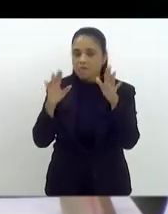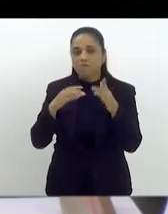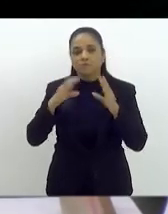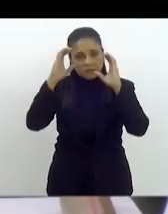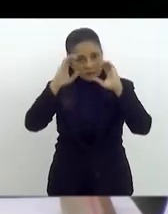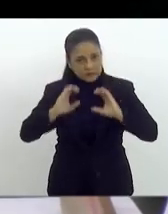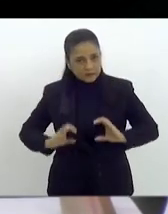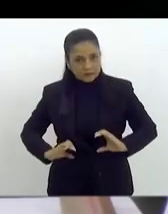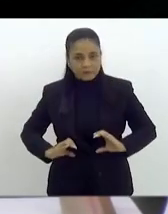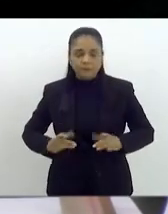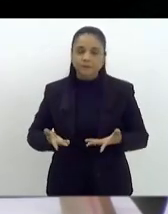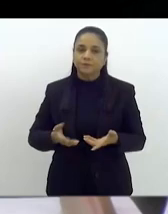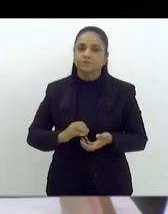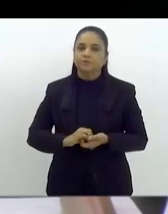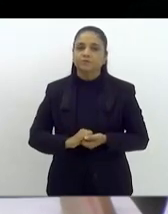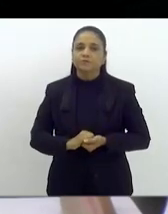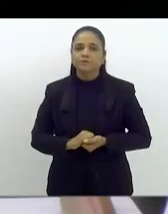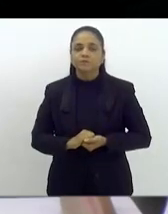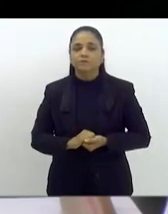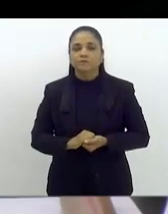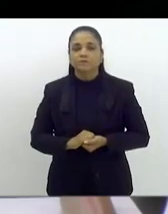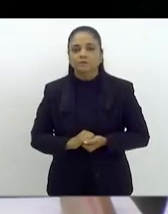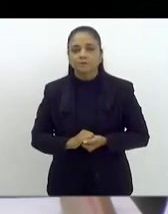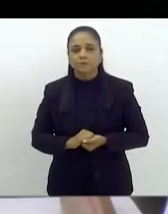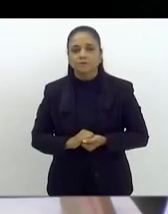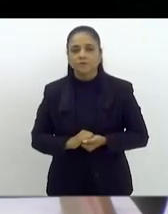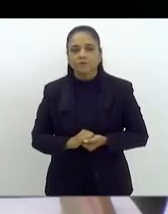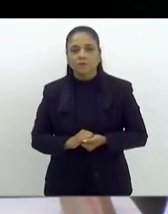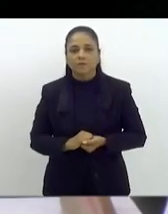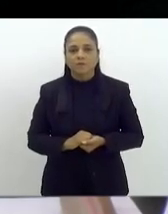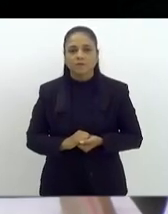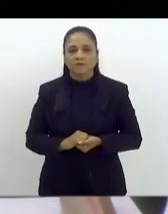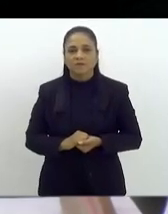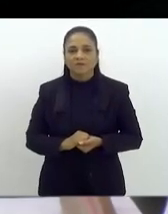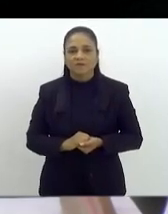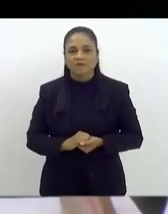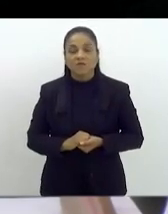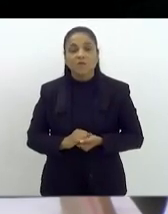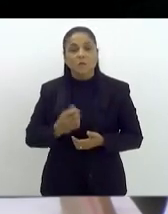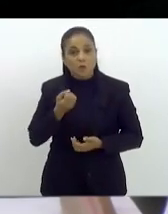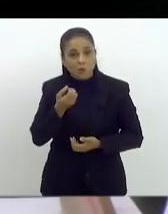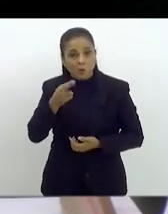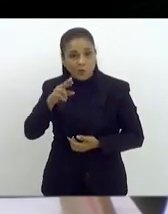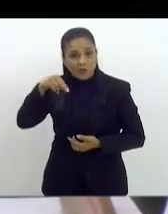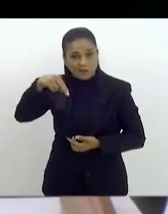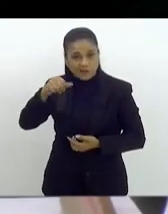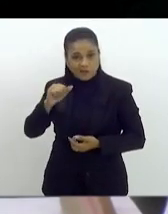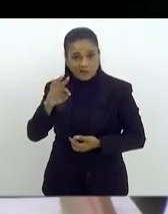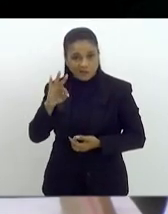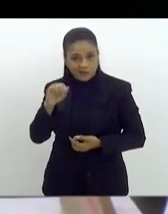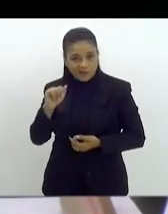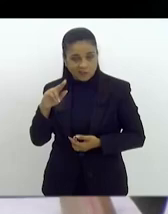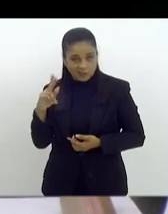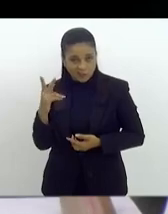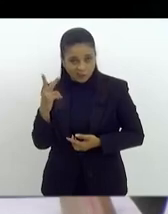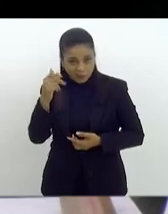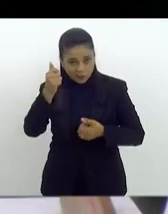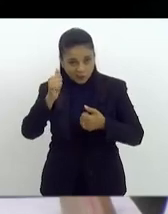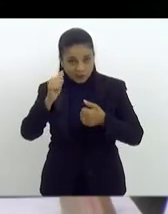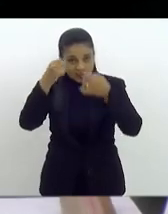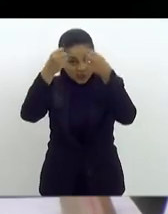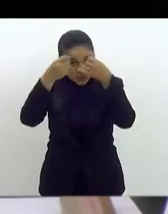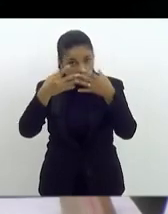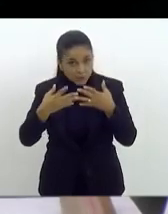cidadão E conforme a doutora é Natasha falou a gente tem realmente um